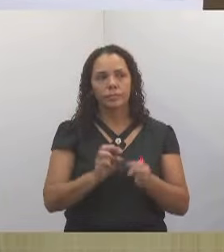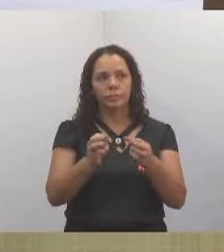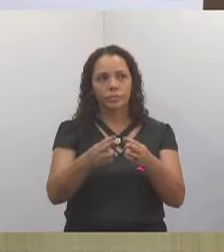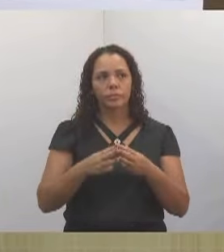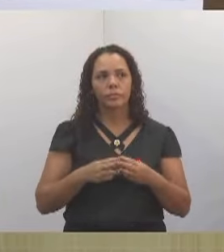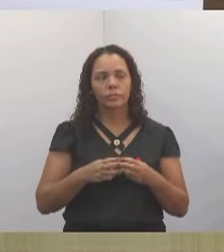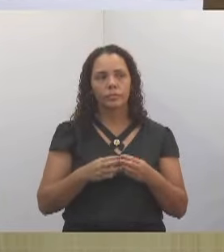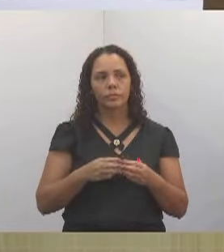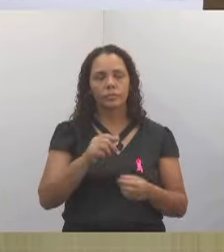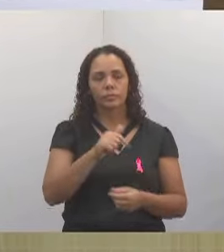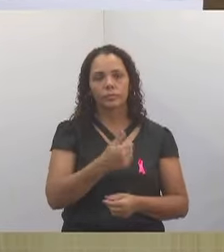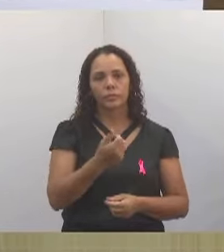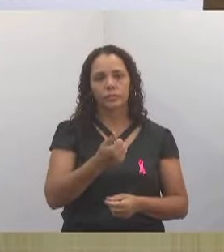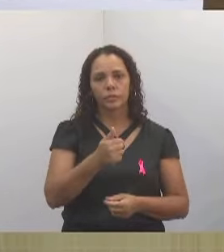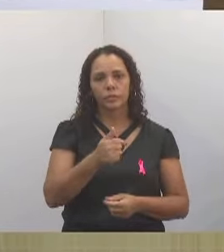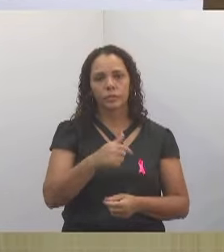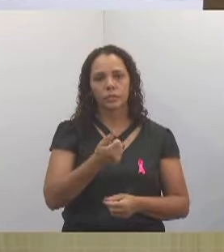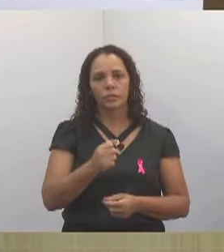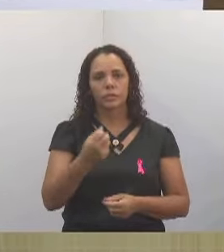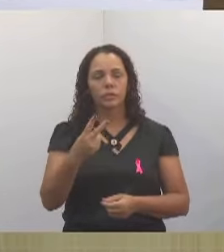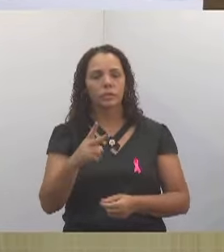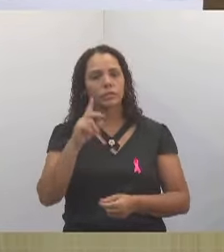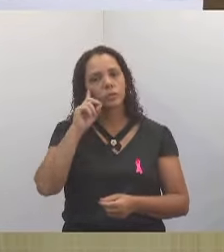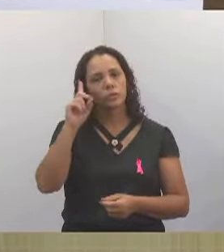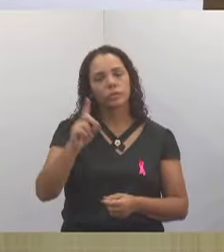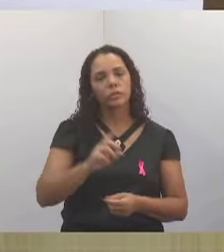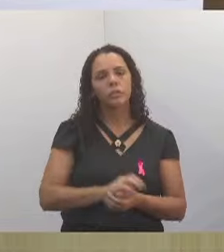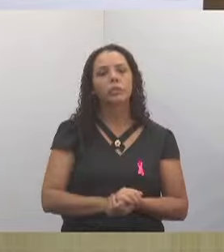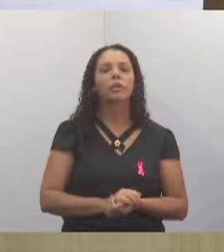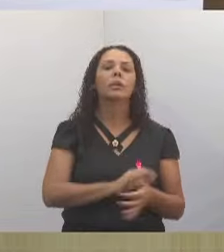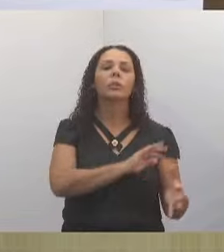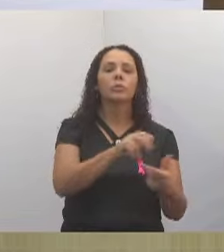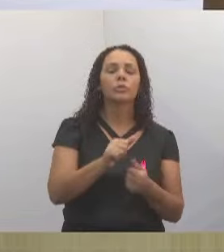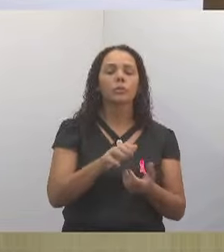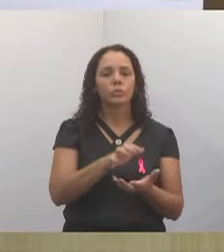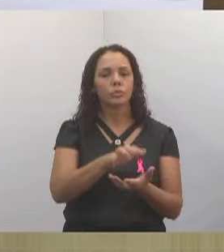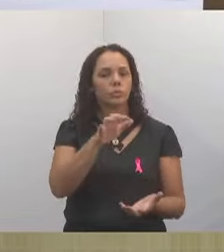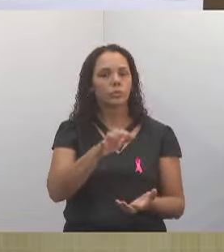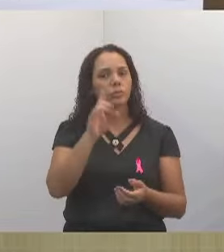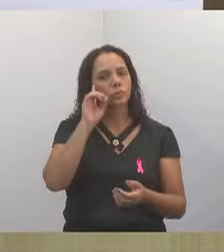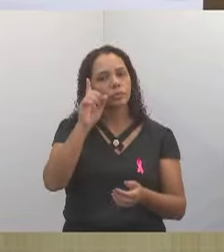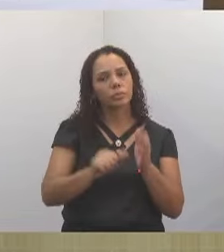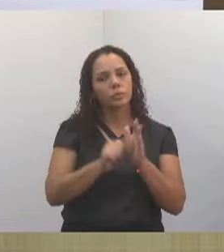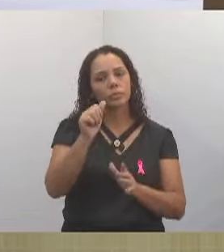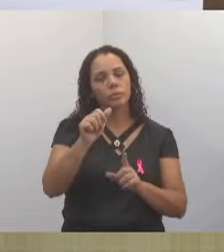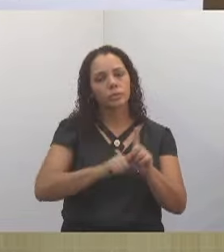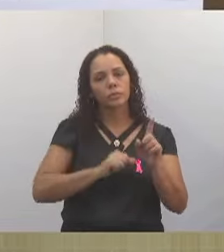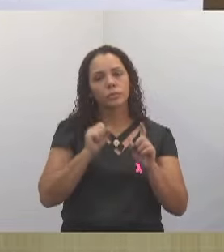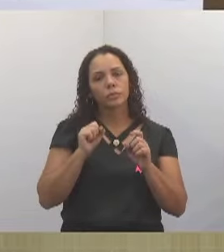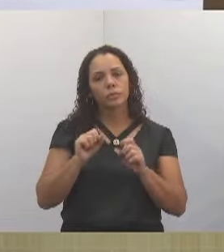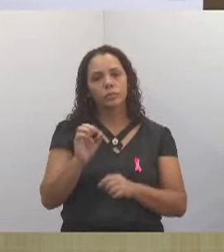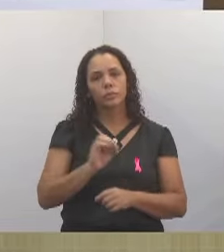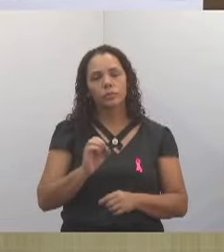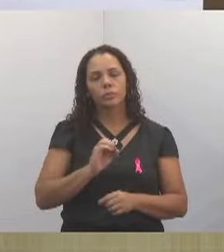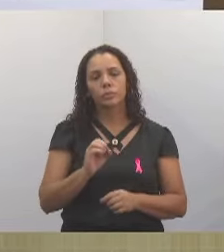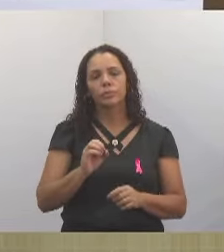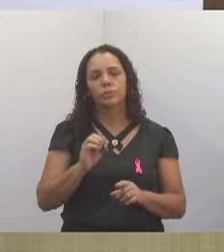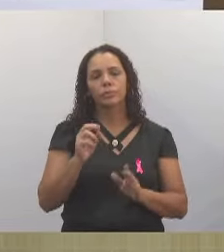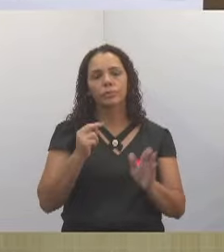Moção 782. Moção de reconhecimento pelo transcurso Dia Mundial do Idoso. 1º de outubro. Autoria, Paulino dos